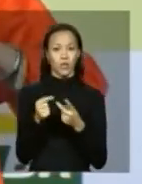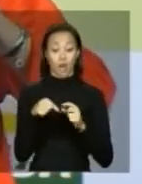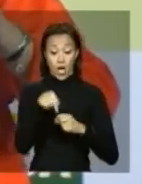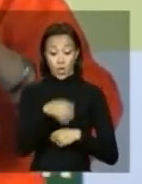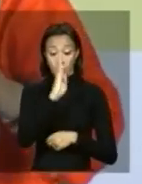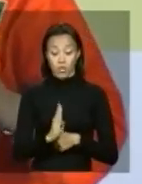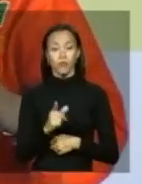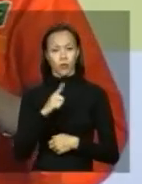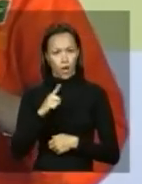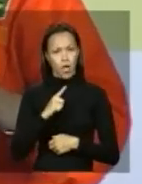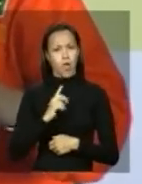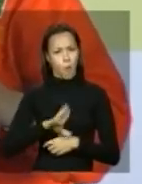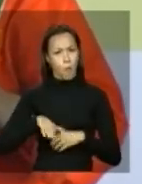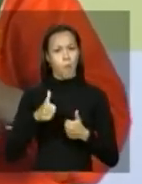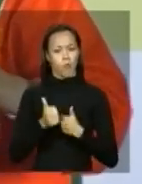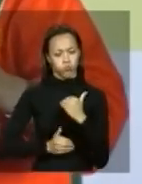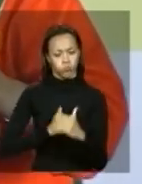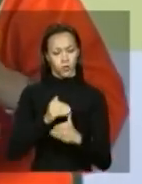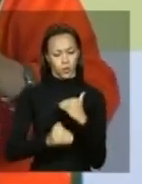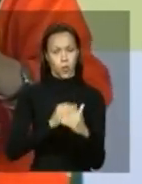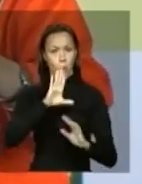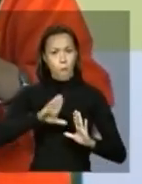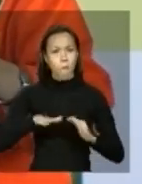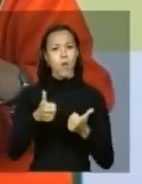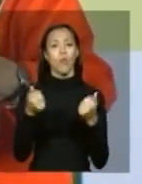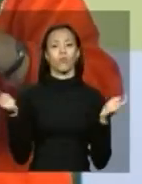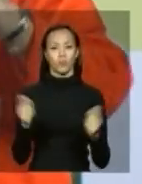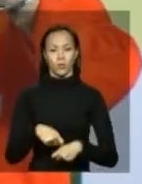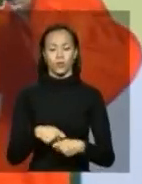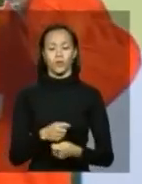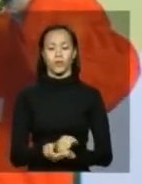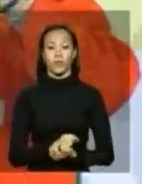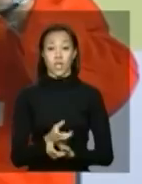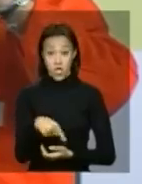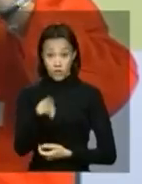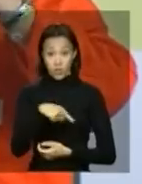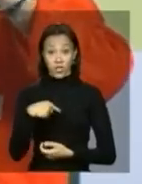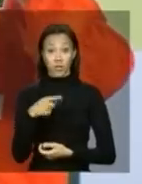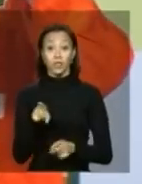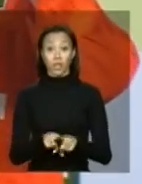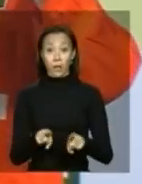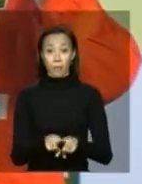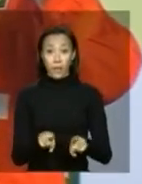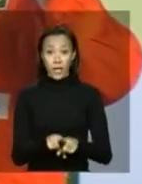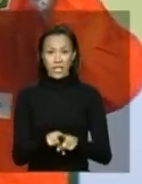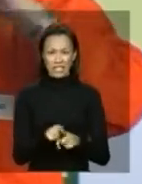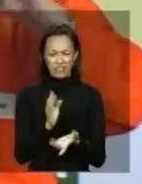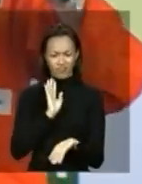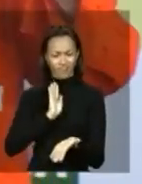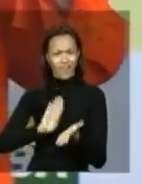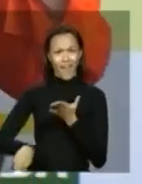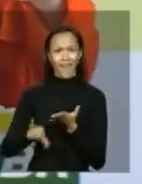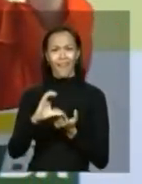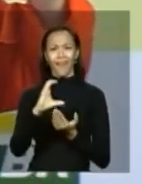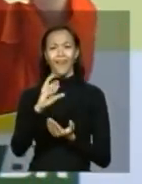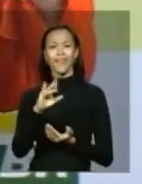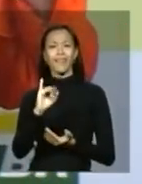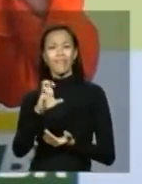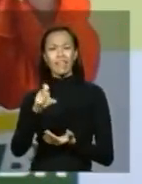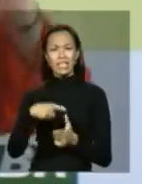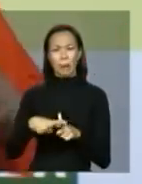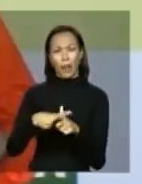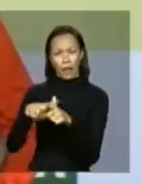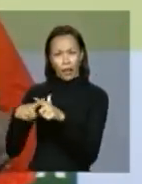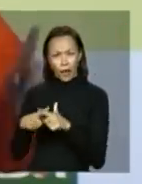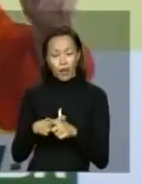tenha um desempenho o melhor possível e saia dessa crise